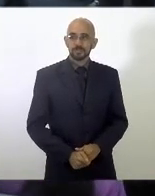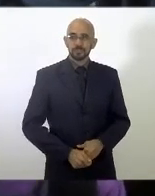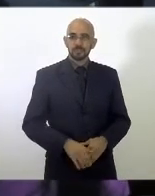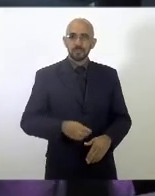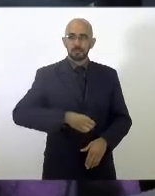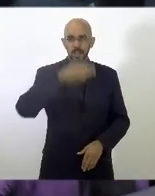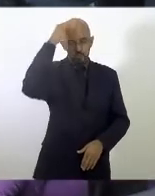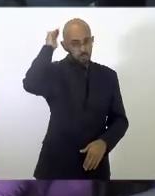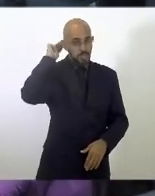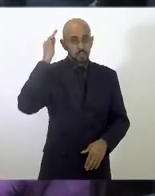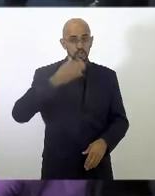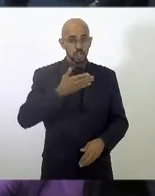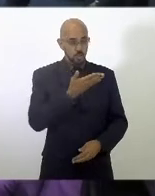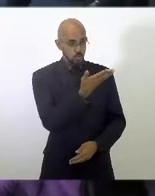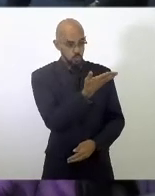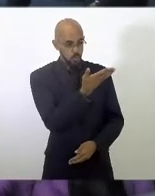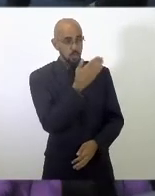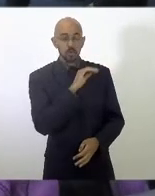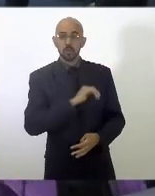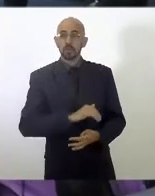Deputado Márcio Pacheco.